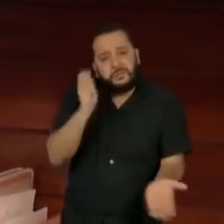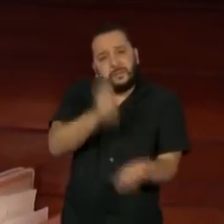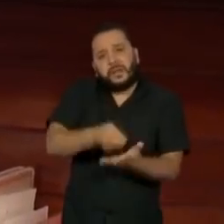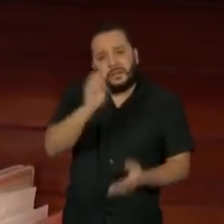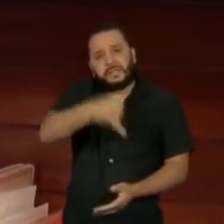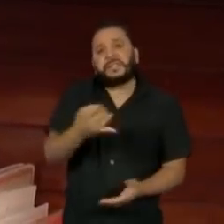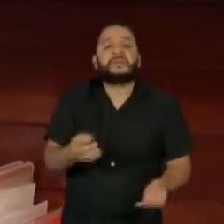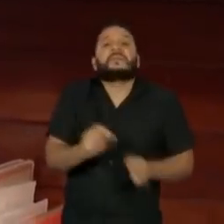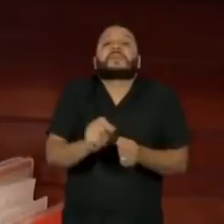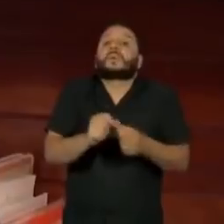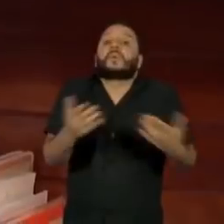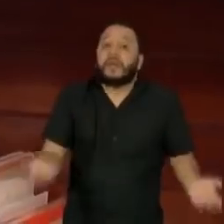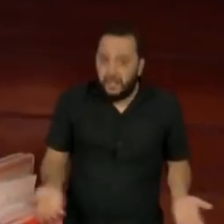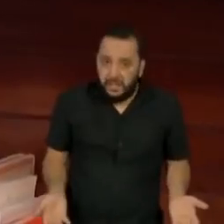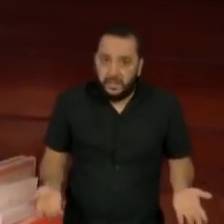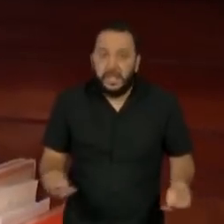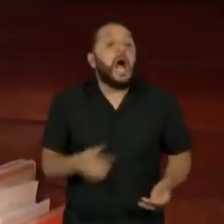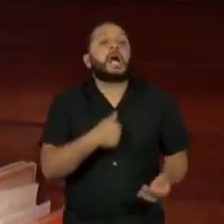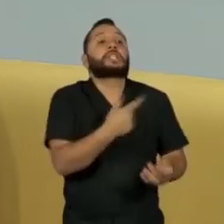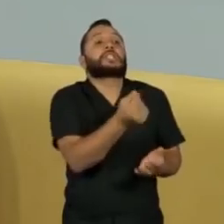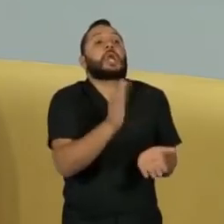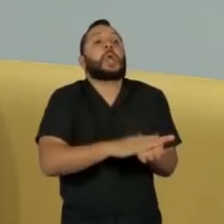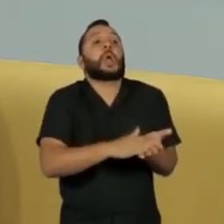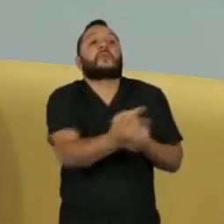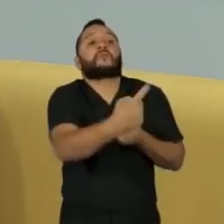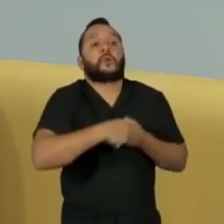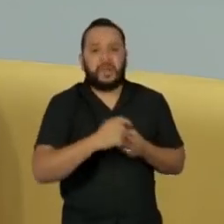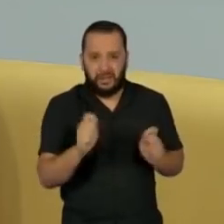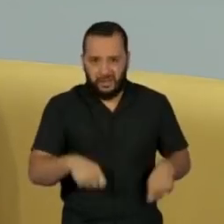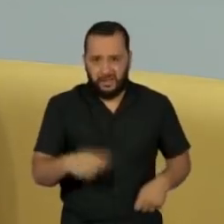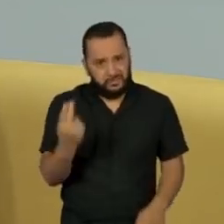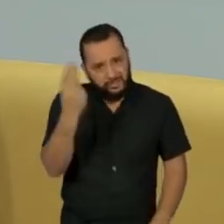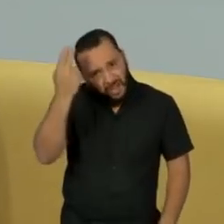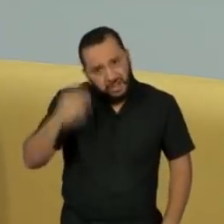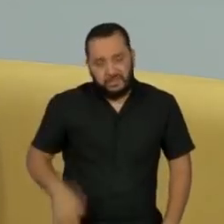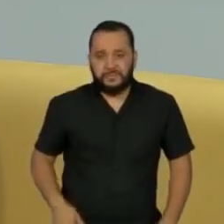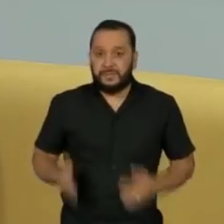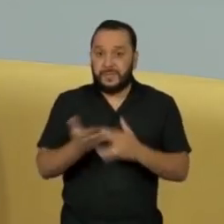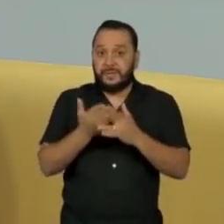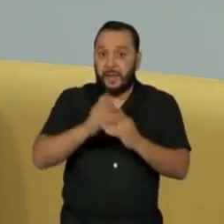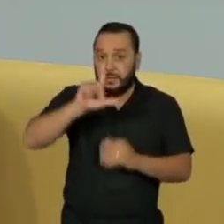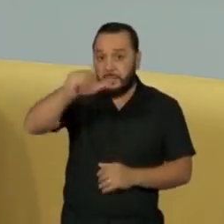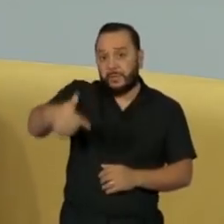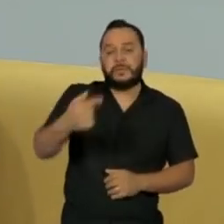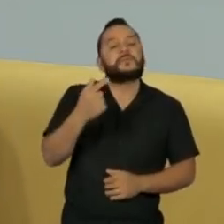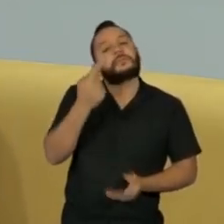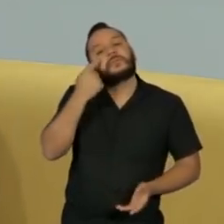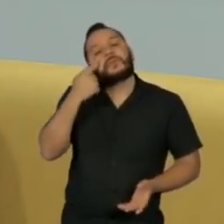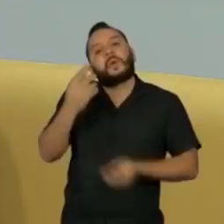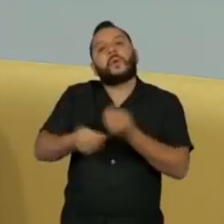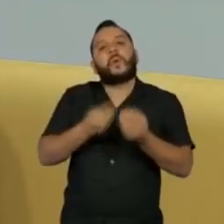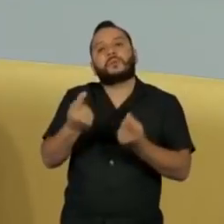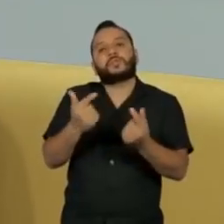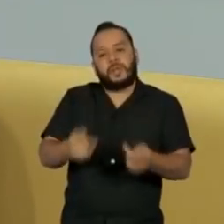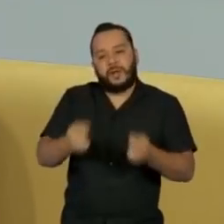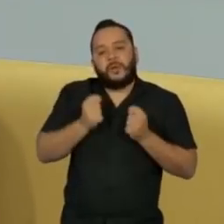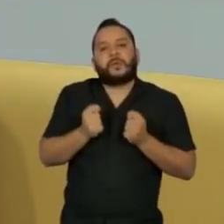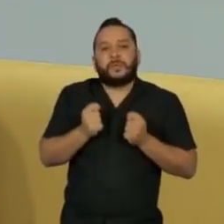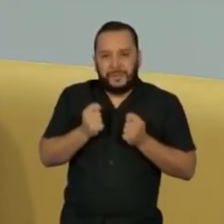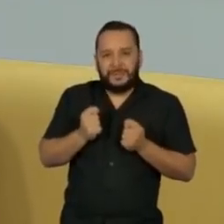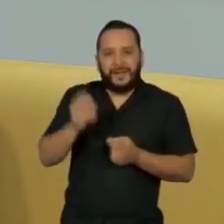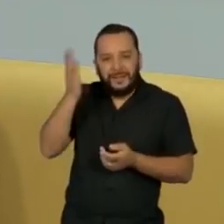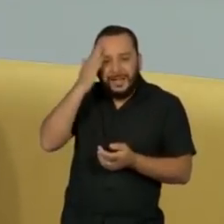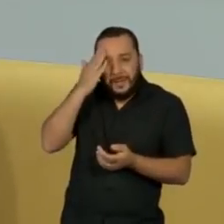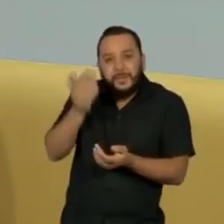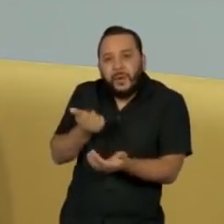acontecido. E o que você vai fazer? Você vai mandar devolver o dinheiro? Depois do intervalo, aqui no JC1, como economizar na papelaria na